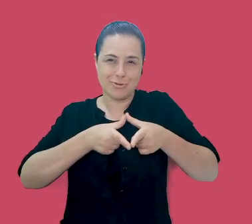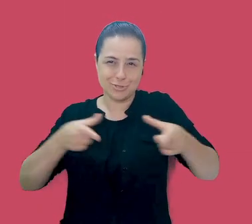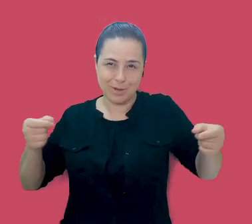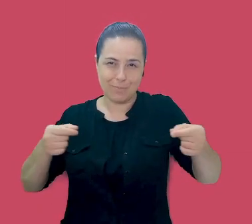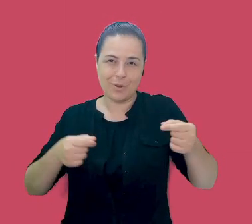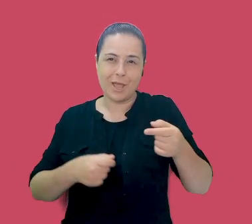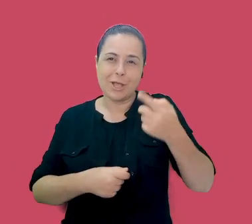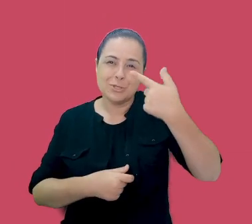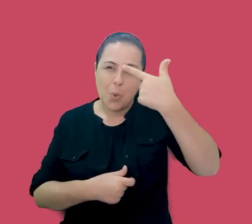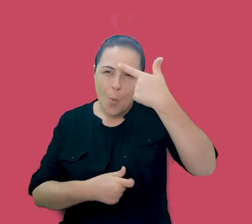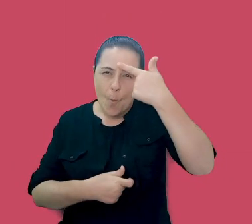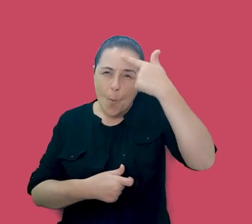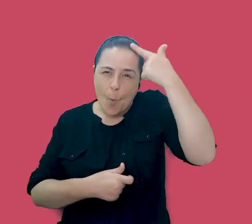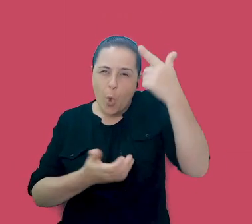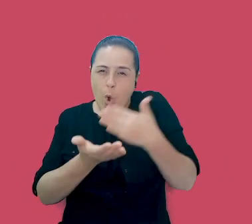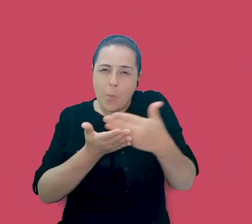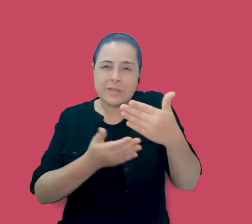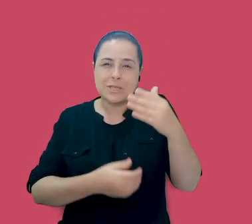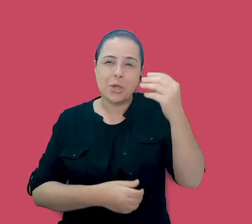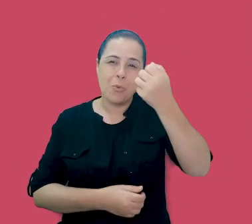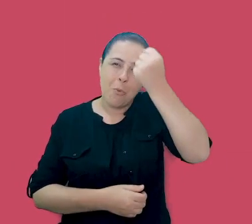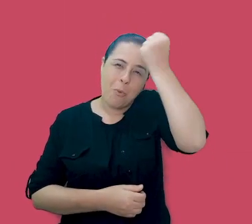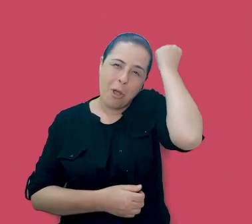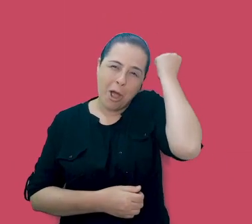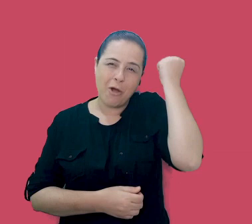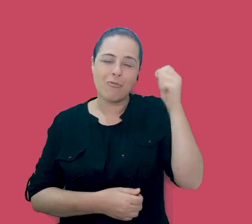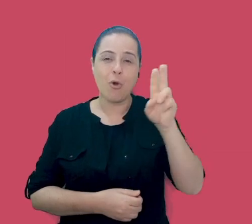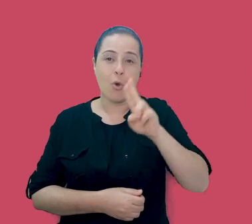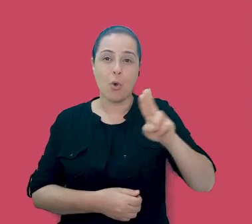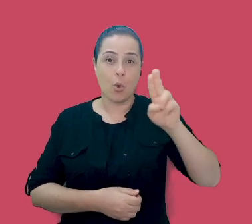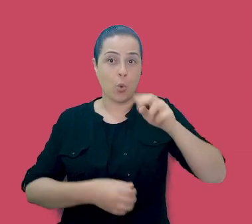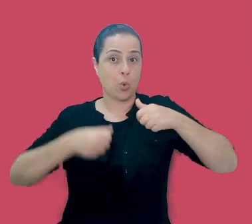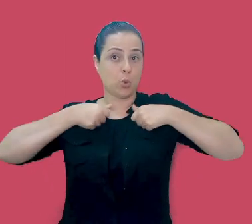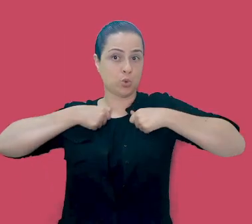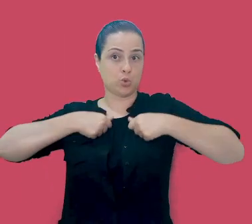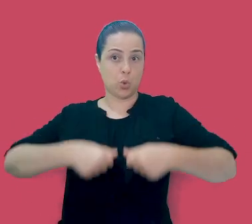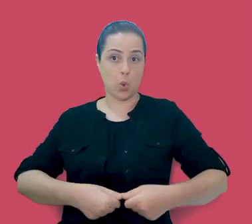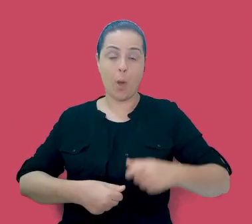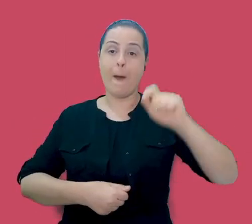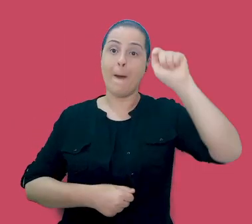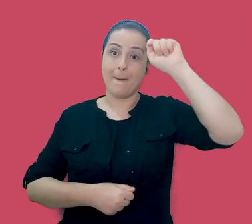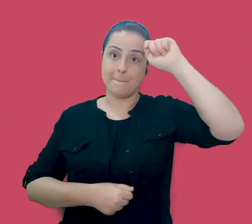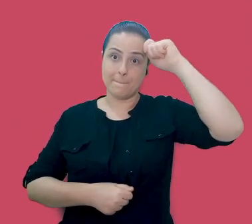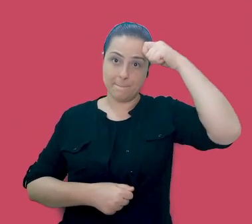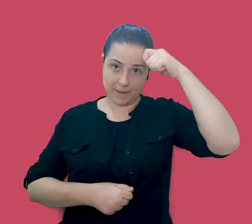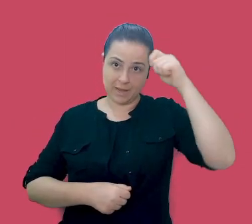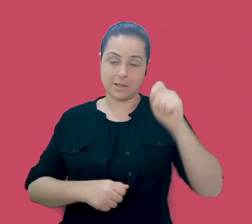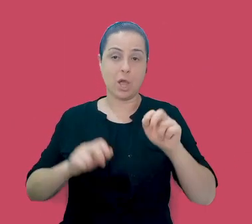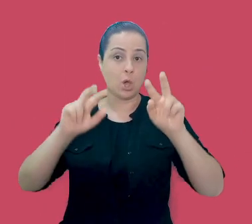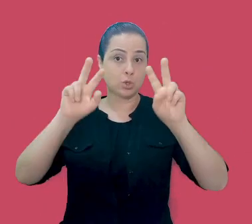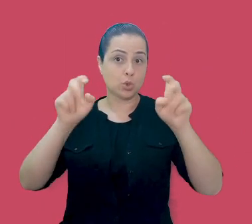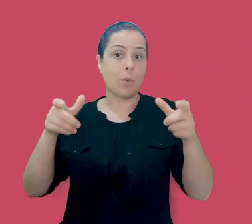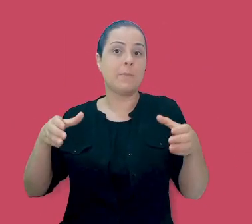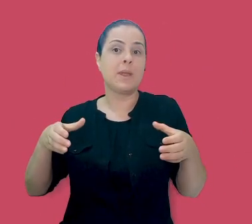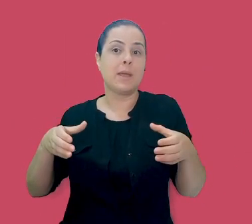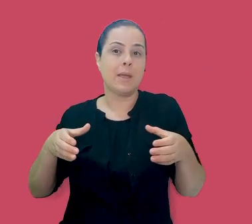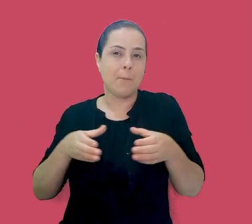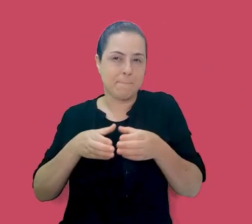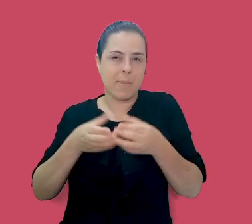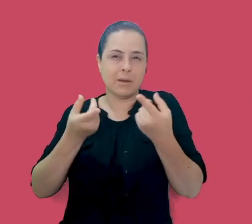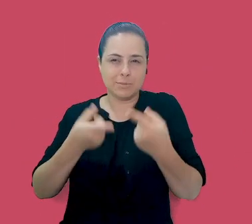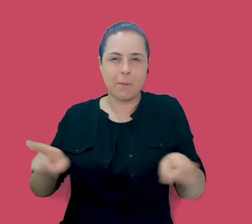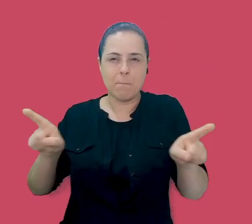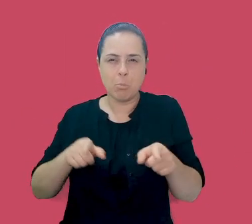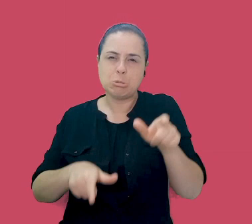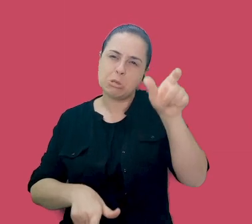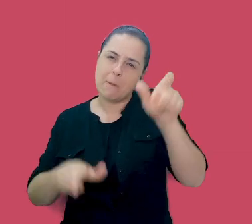já. E tô com uma camiseta preta do Mandalorian, com o Yodinha na frente, né? Que, para quem